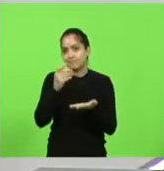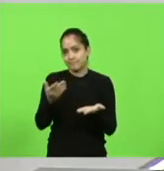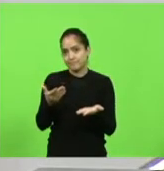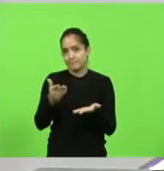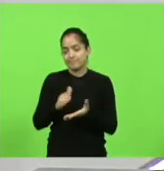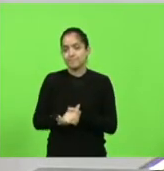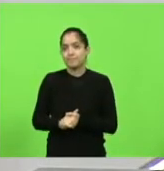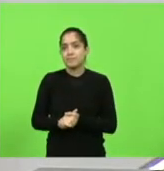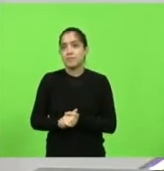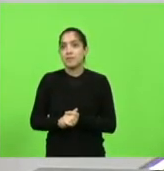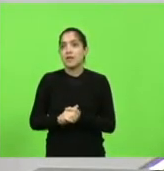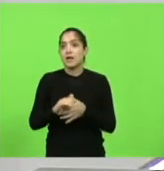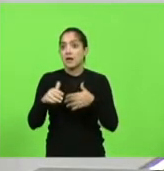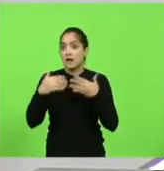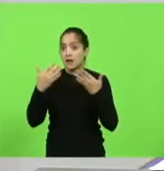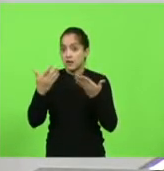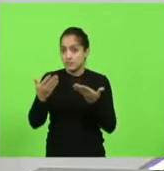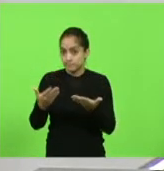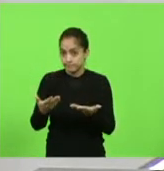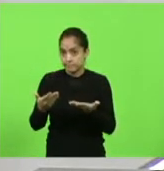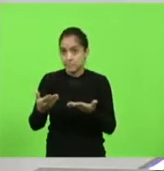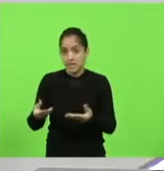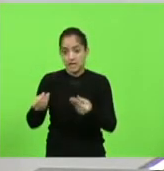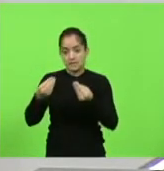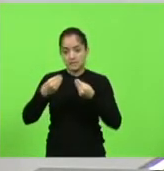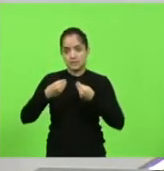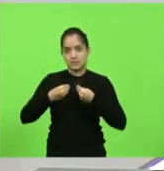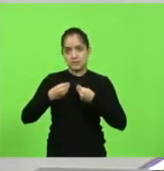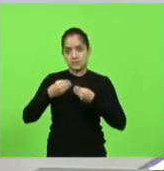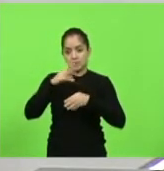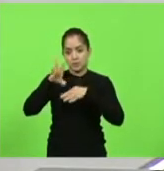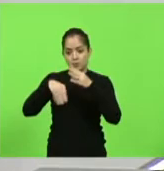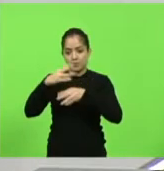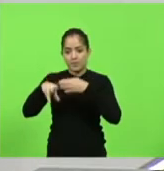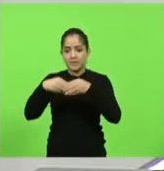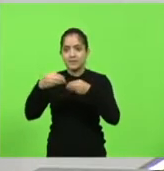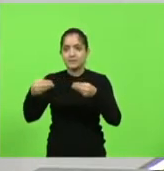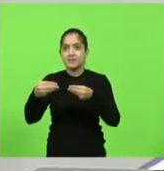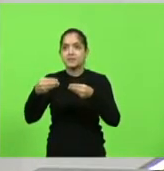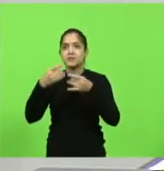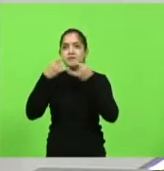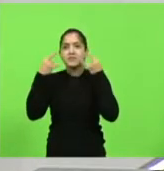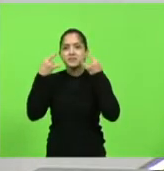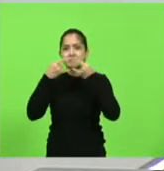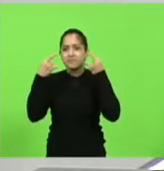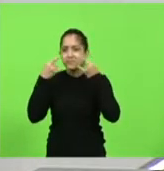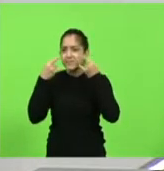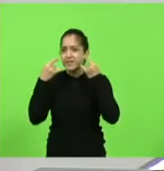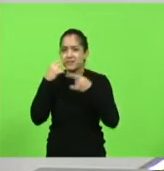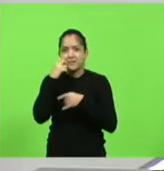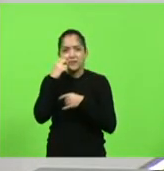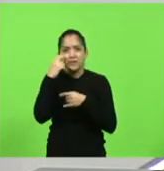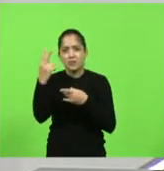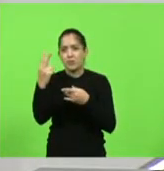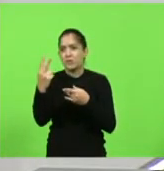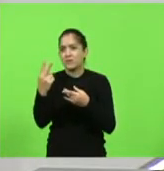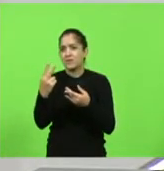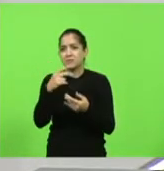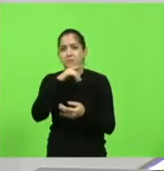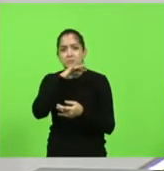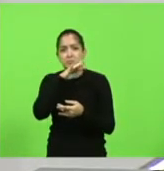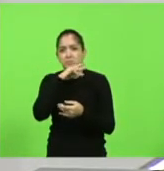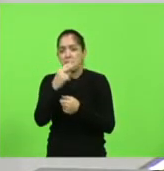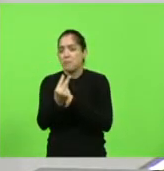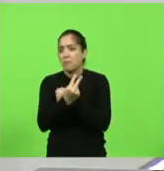E aí a gente ainda recebe um presente desse. Essas máscaras vergonhosas que não